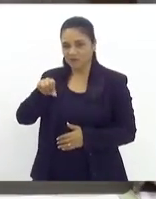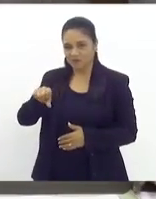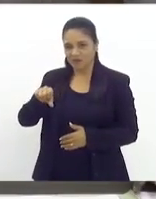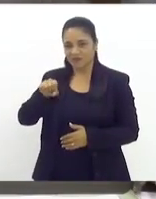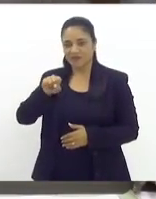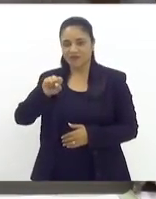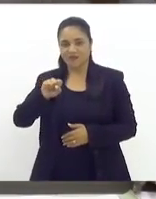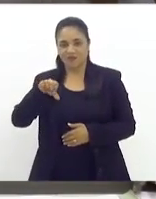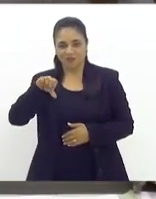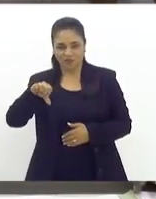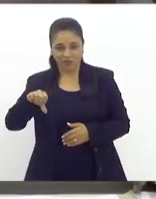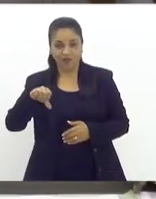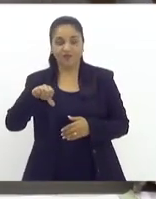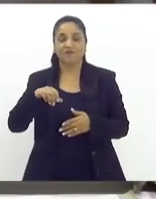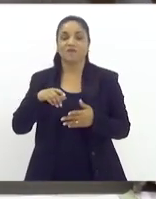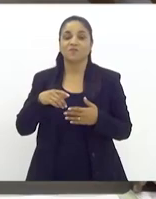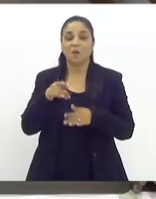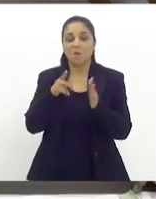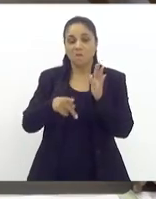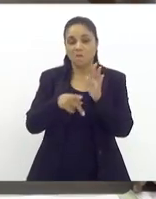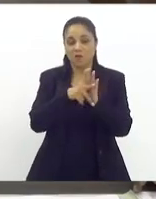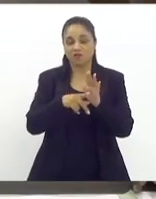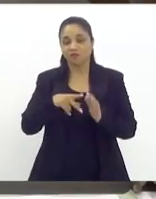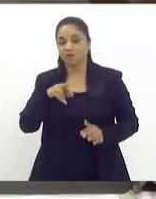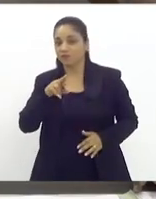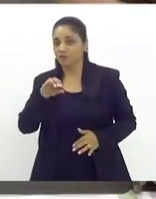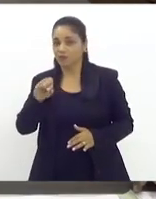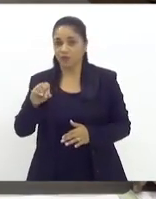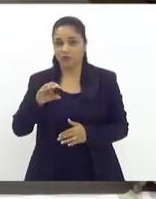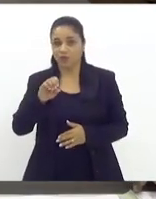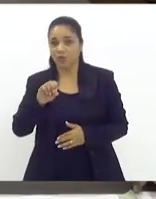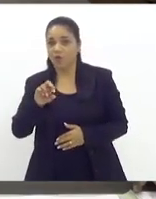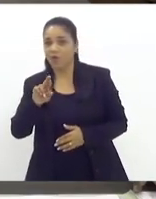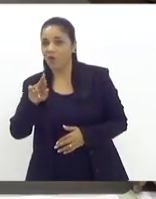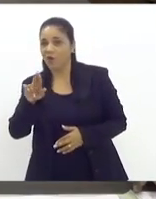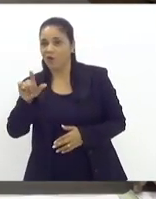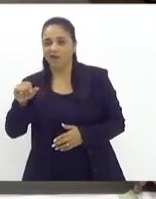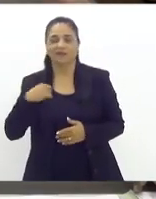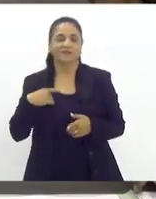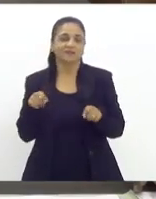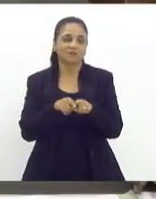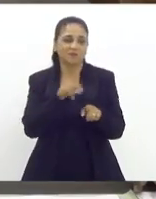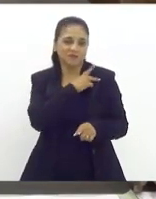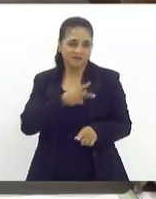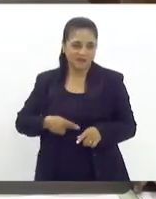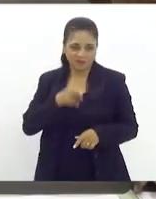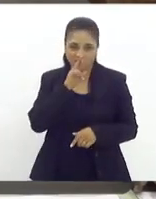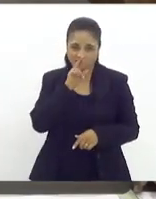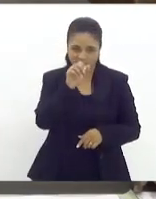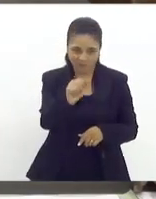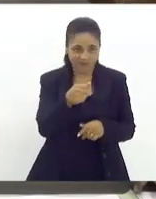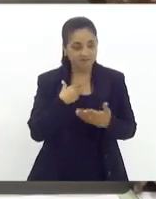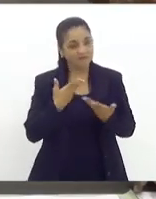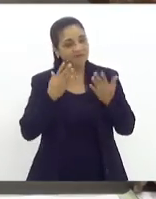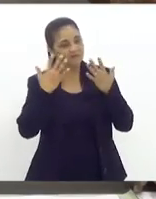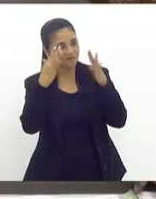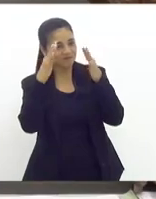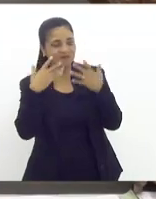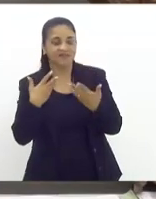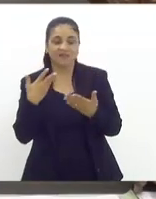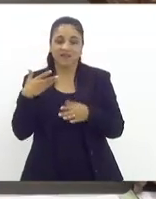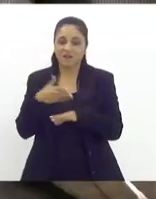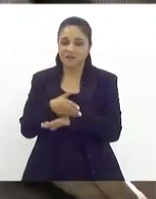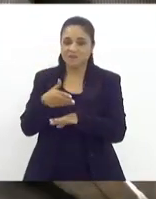89-92, projeto Rio Orla. Presidente Amorim, também saudar a presença e lembrar, temos sempre que cuidar da